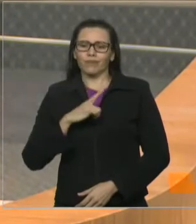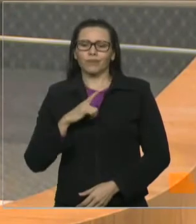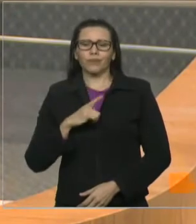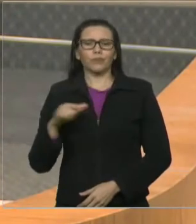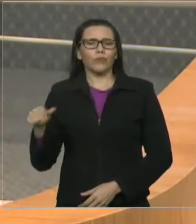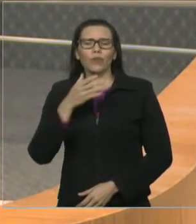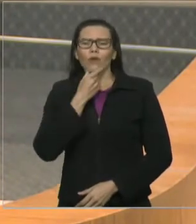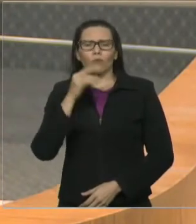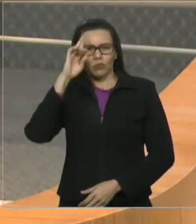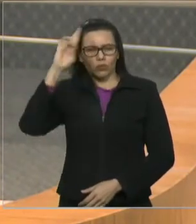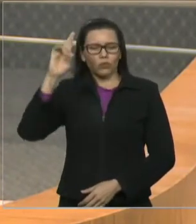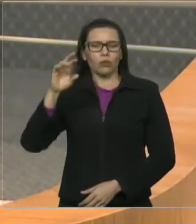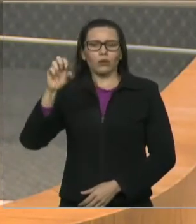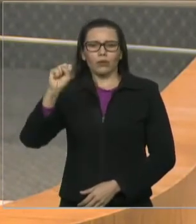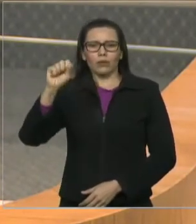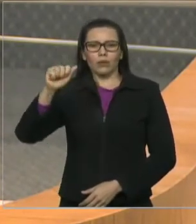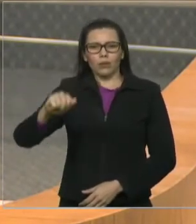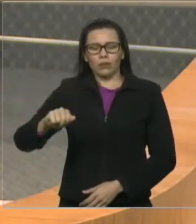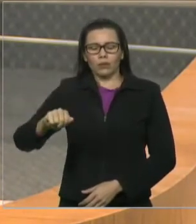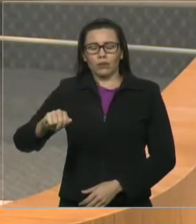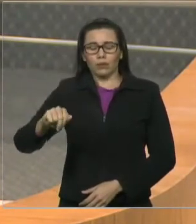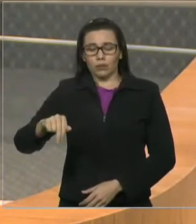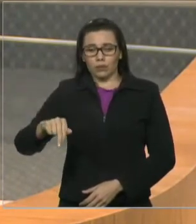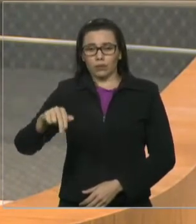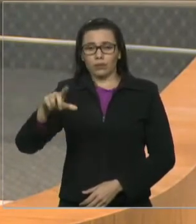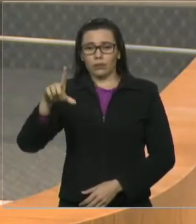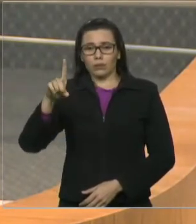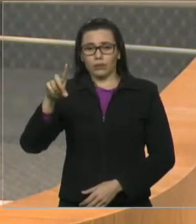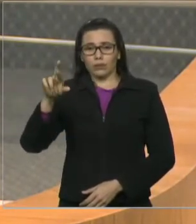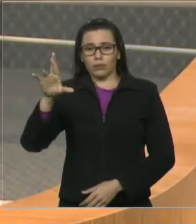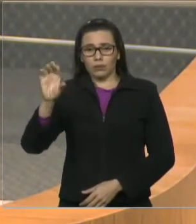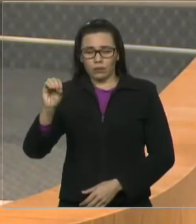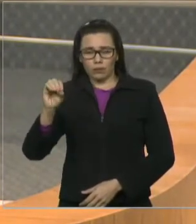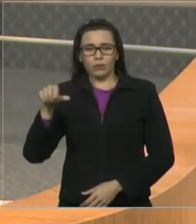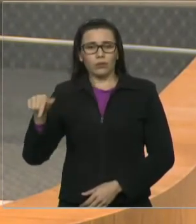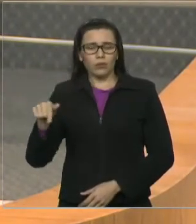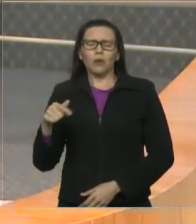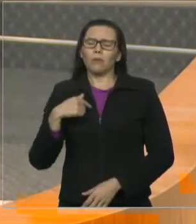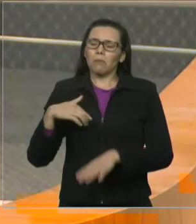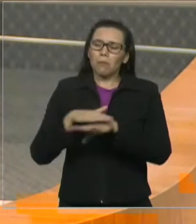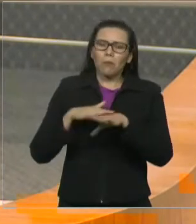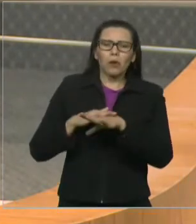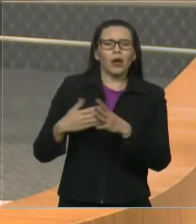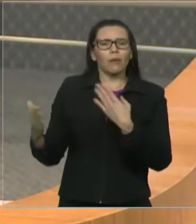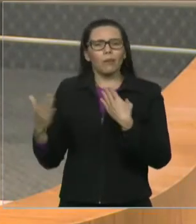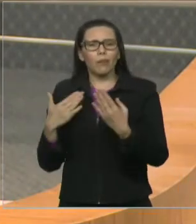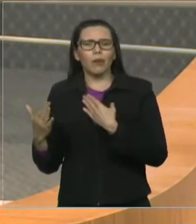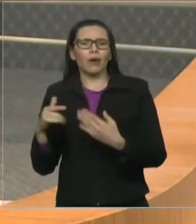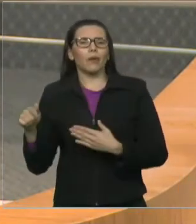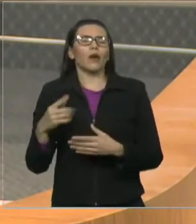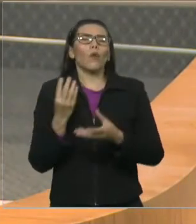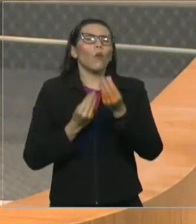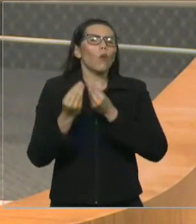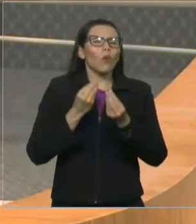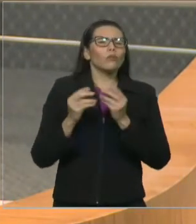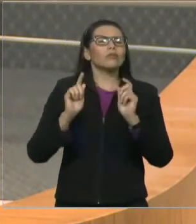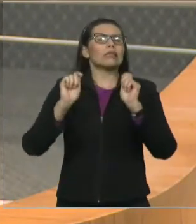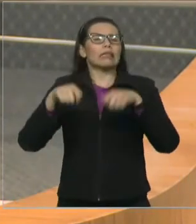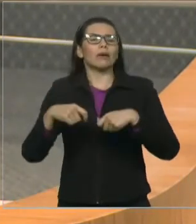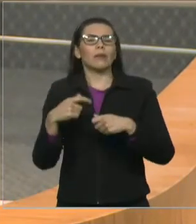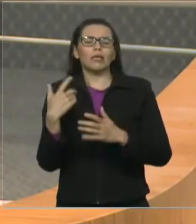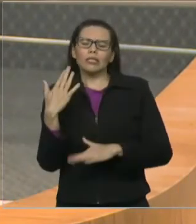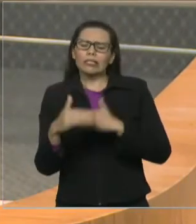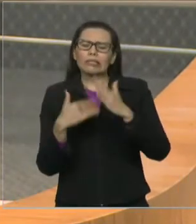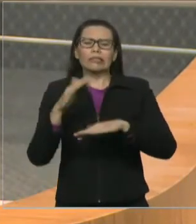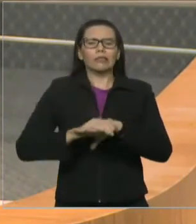da FEME, para que a gente possa melhorar essa gestão dos medicamentos. Mas um ponto importante que nós vamos fazer é